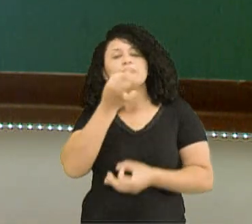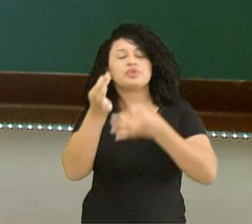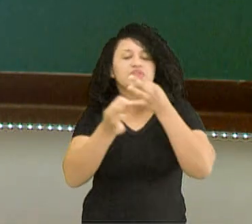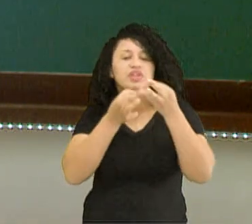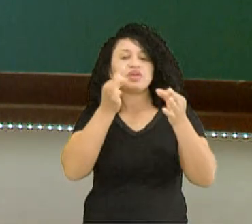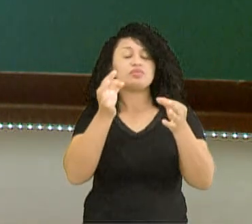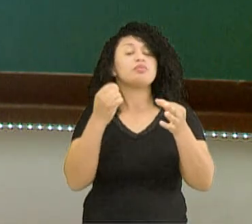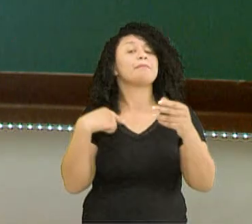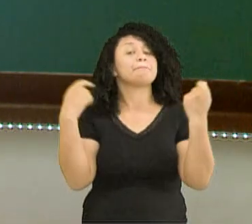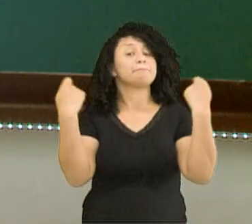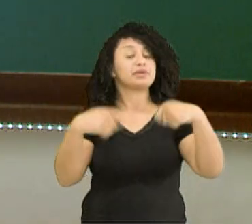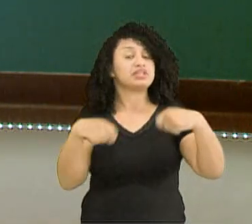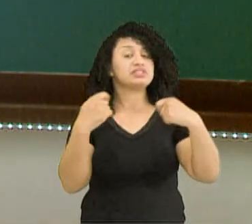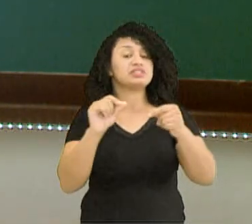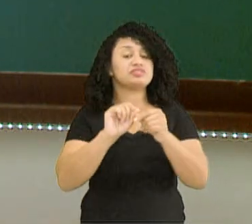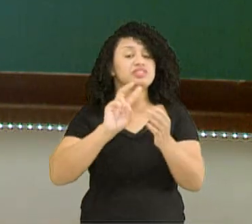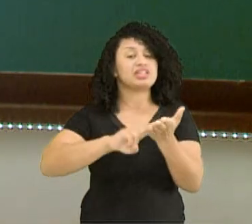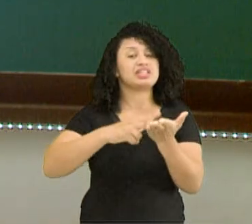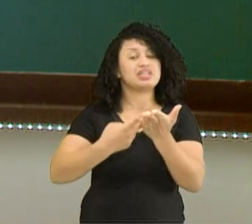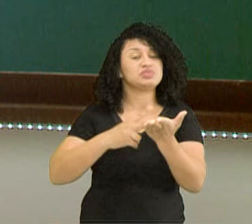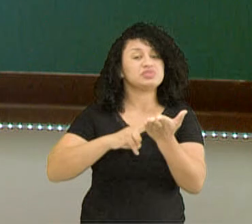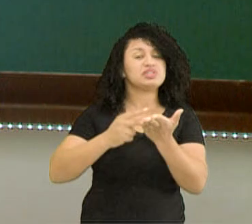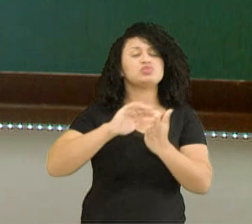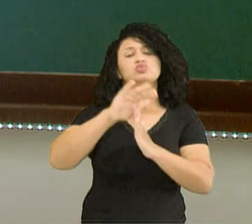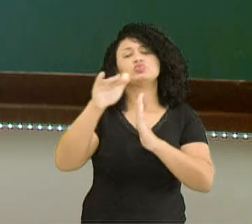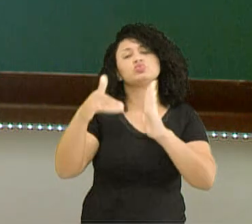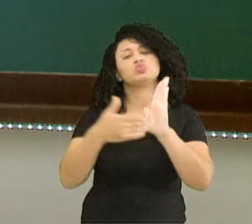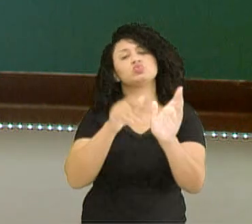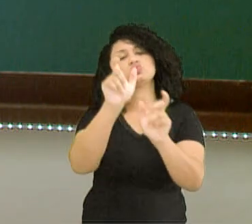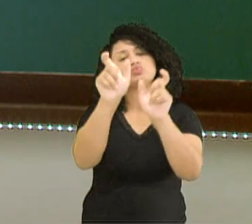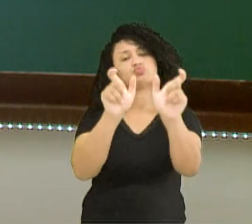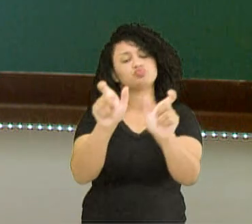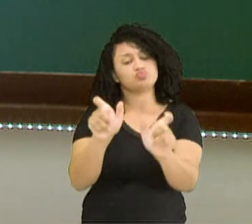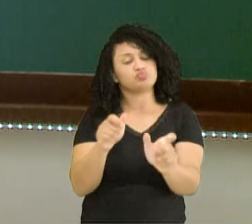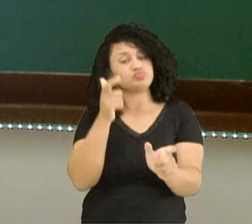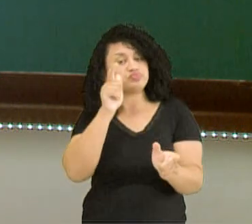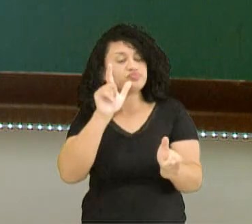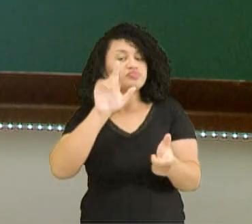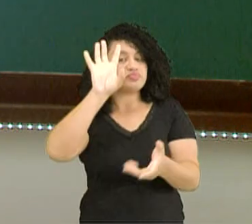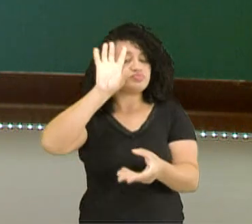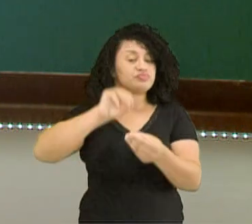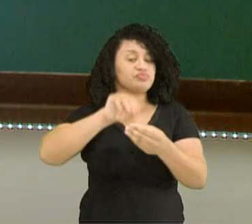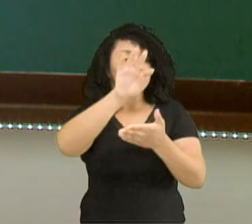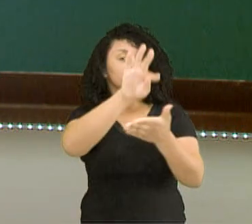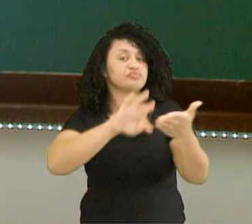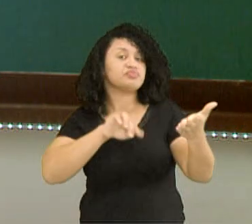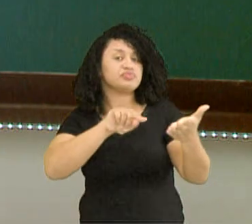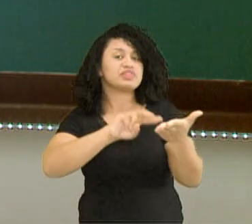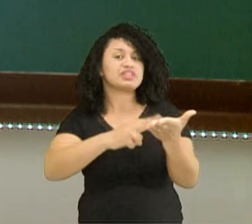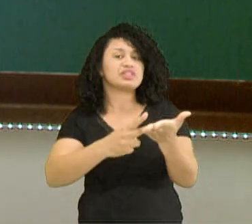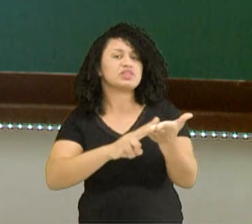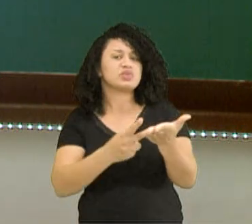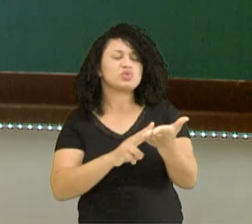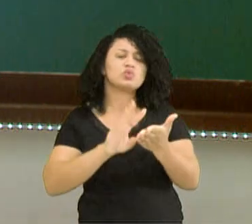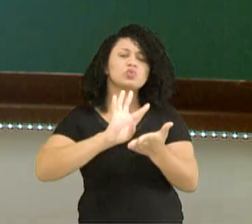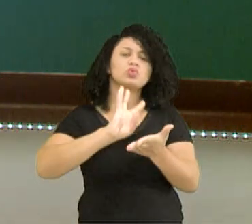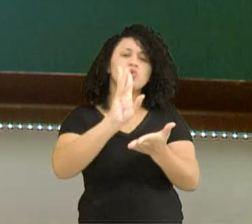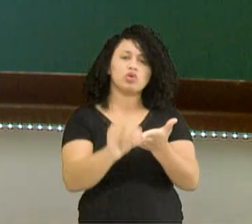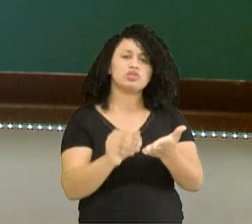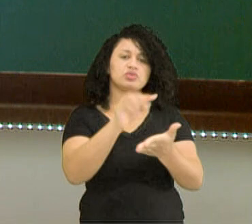é necessário fazer a tradução de todas as palavras para compreender um texto? Você acha que é necessário fazer isso? O que você